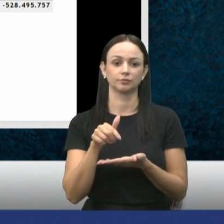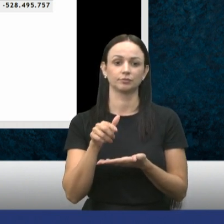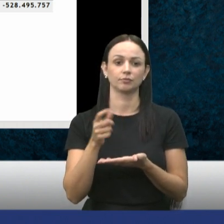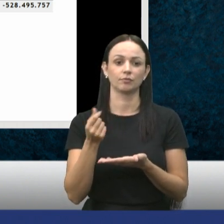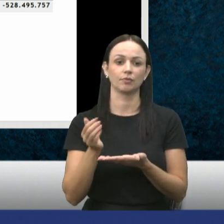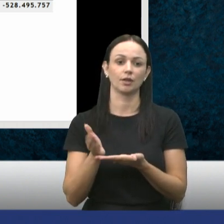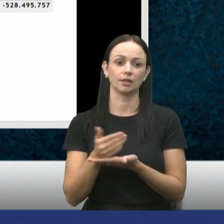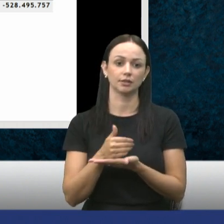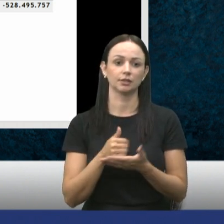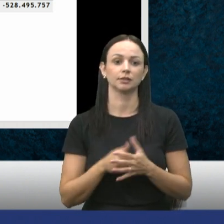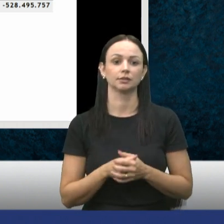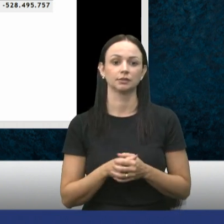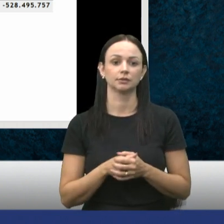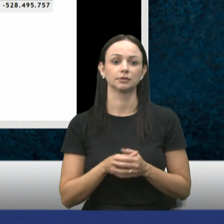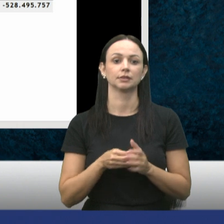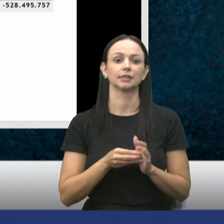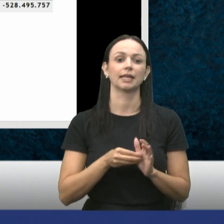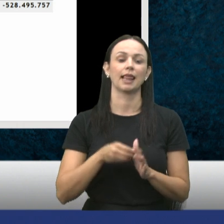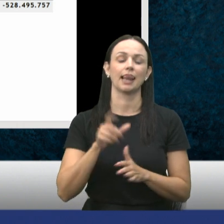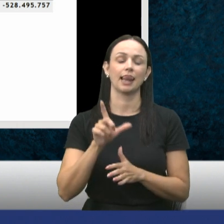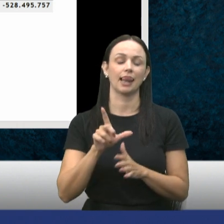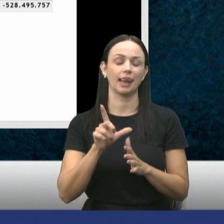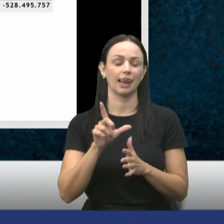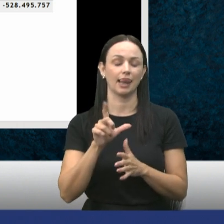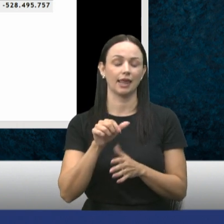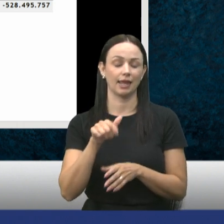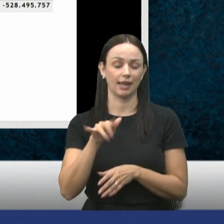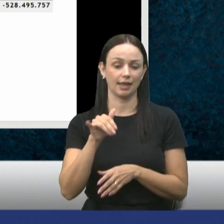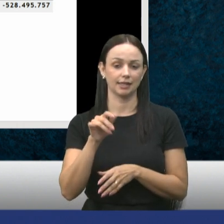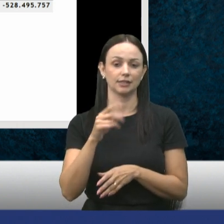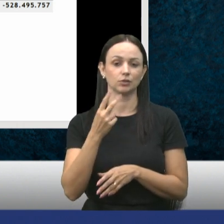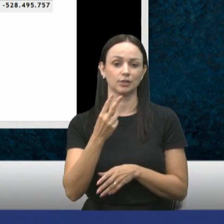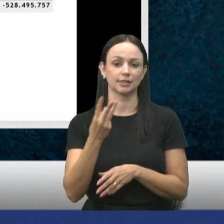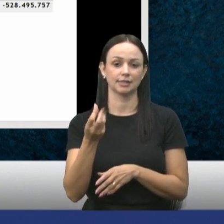receita líquida, fica em